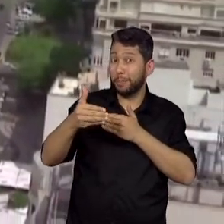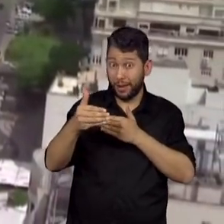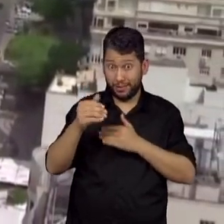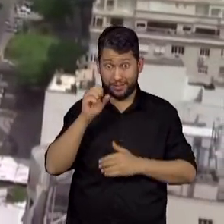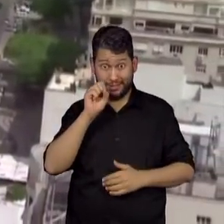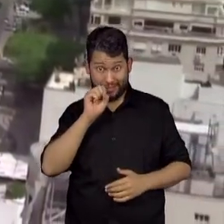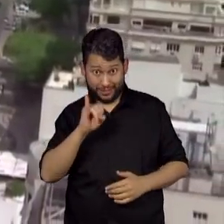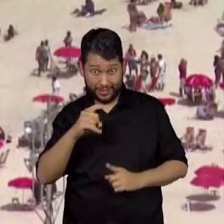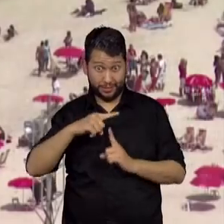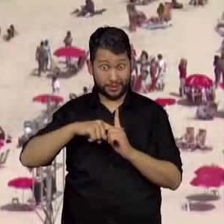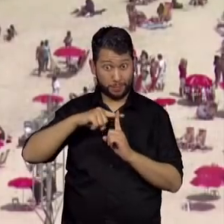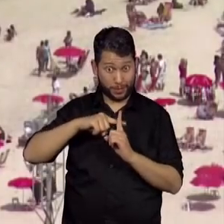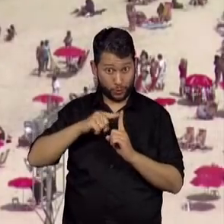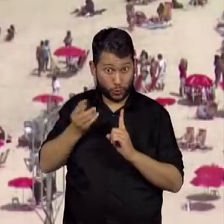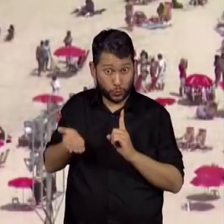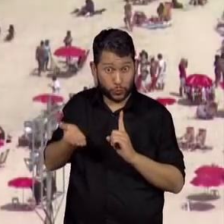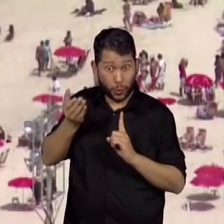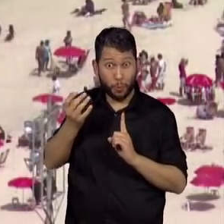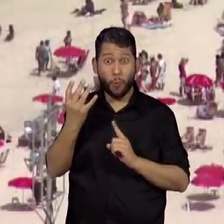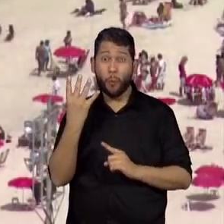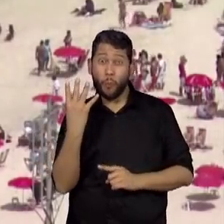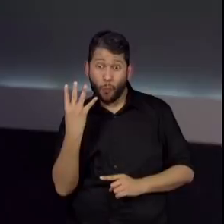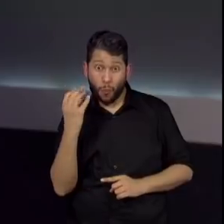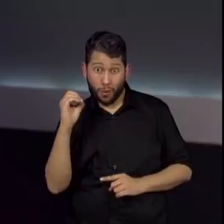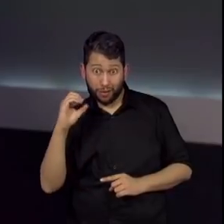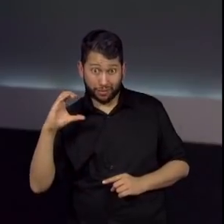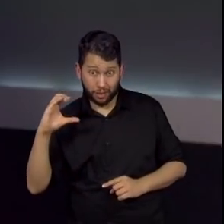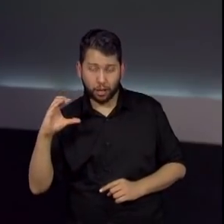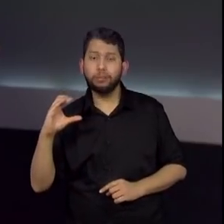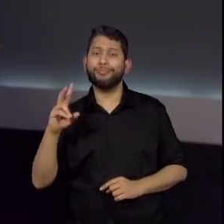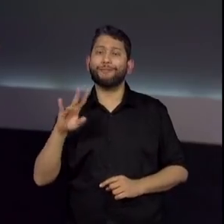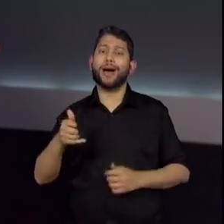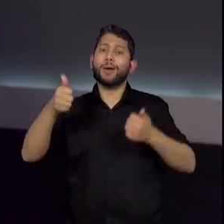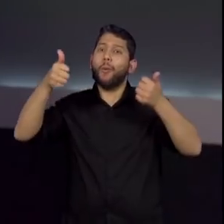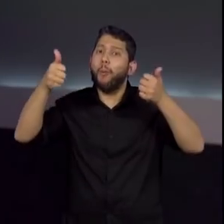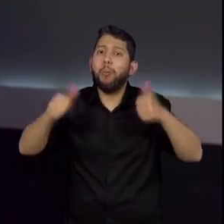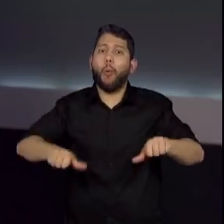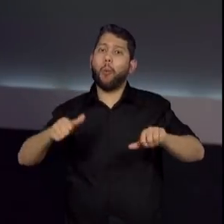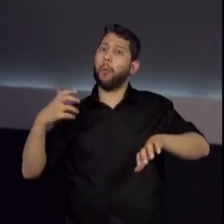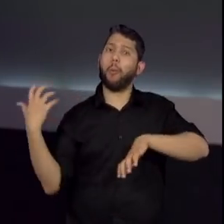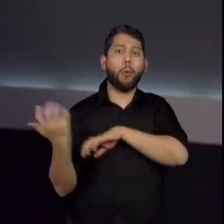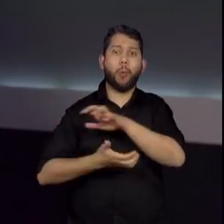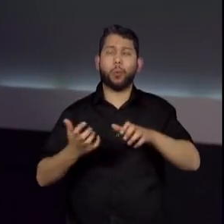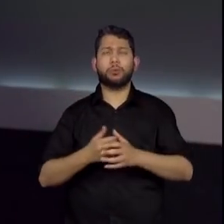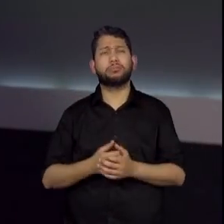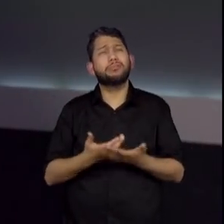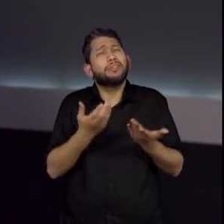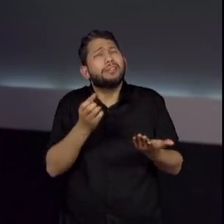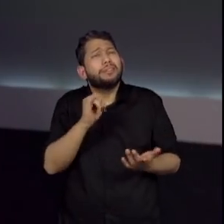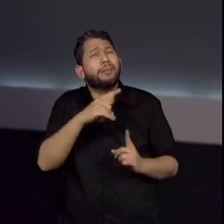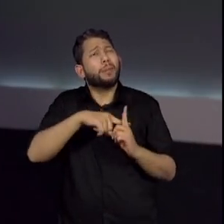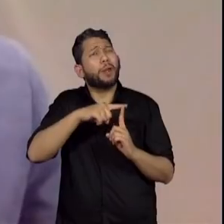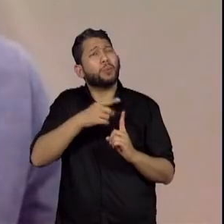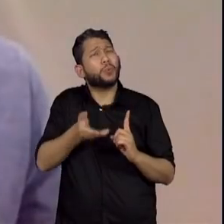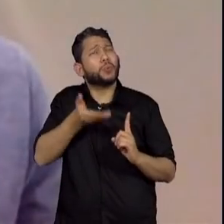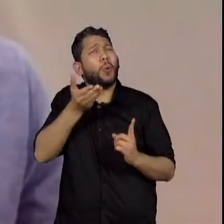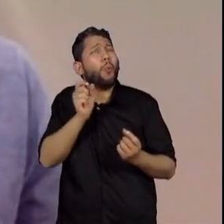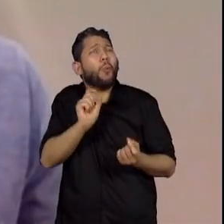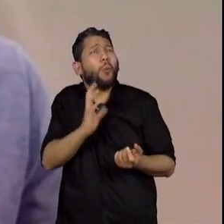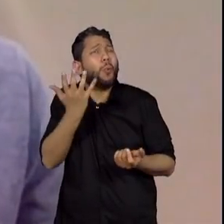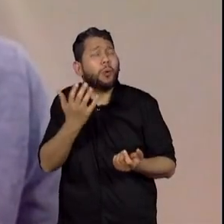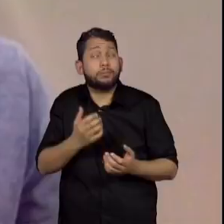graus, é um cenário realmente catastrófico. Quais seriam os impactos, se a gente pensar em temperaturas a esse nível? Se a